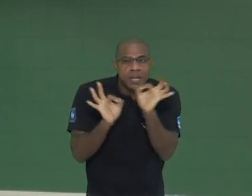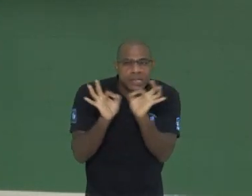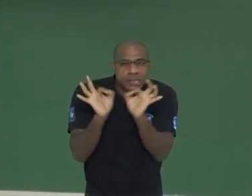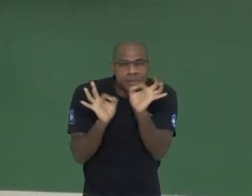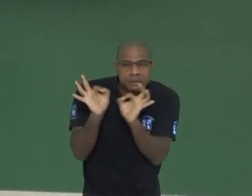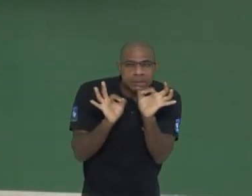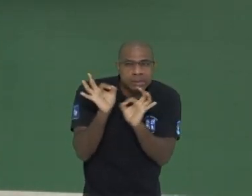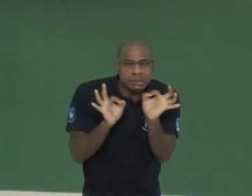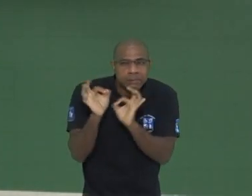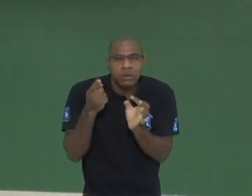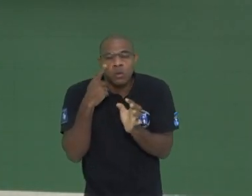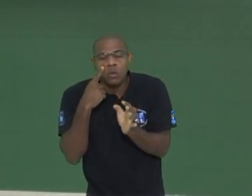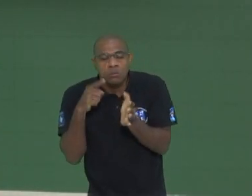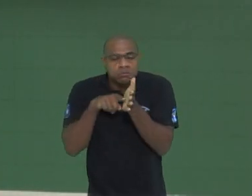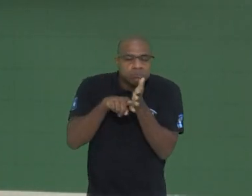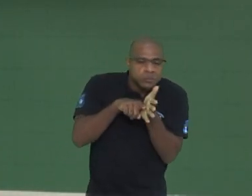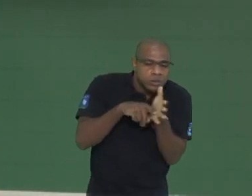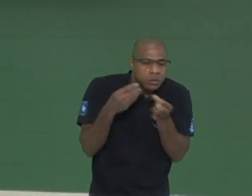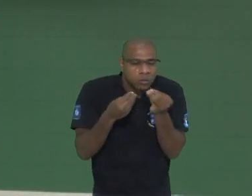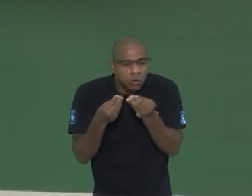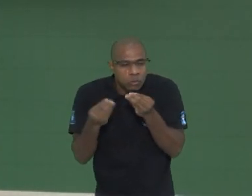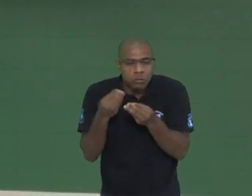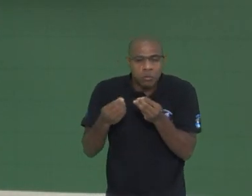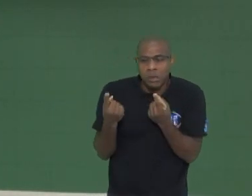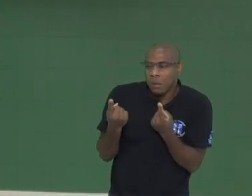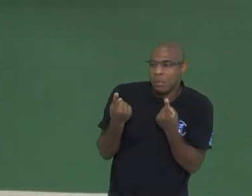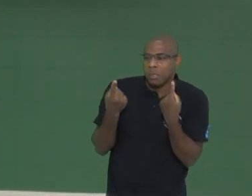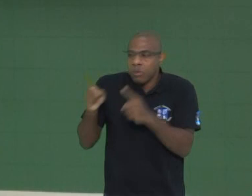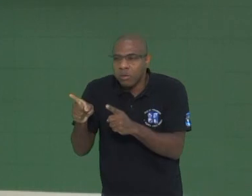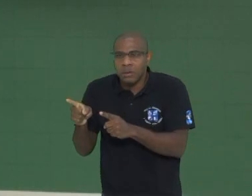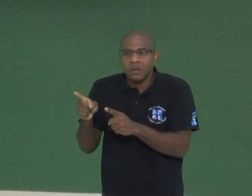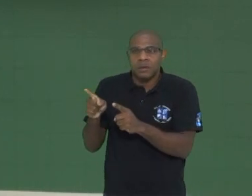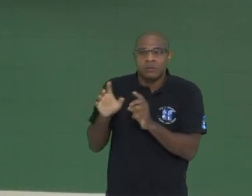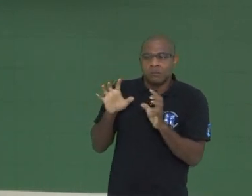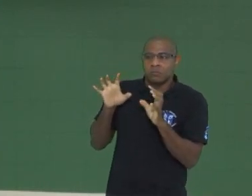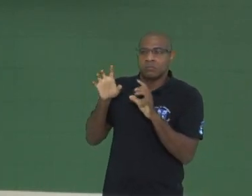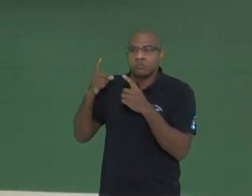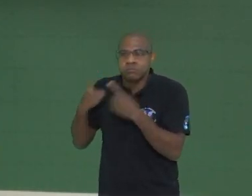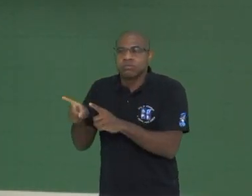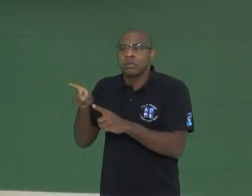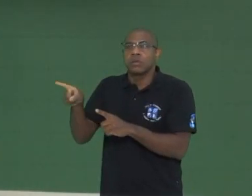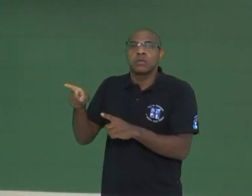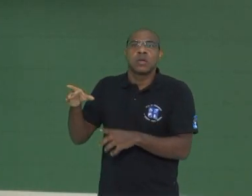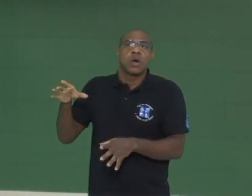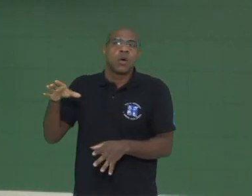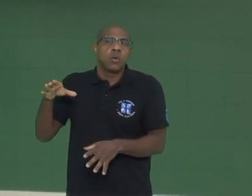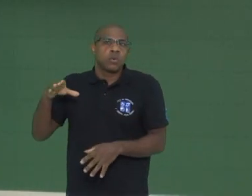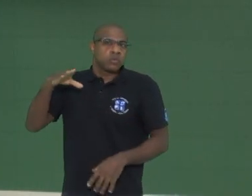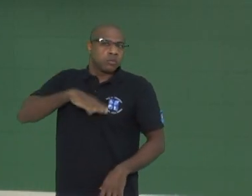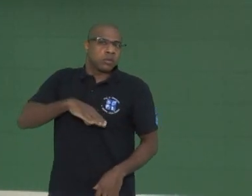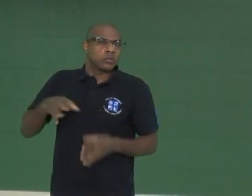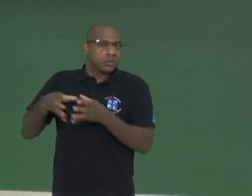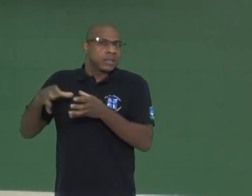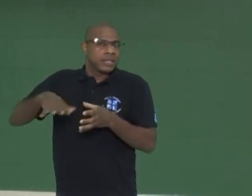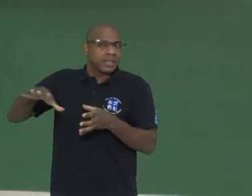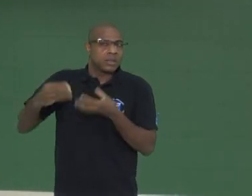planejando, analisando como atacar os portugueses. Porém, enquanto aquelas reuniões